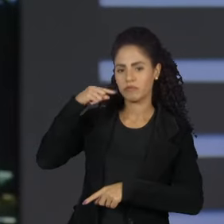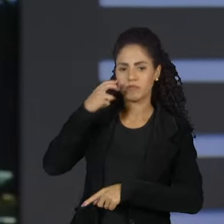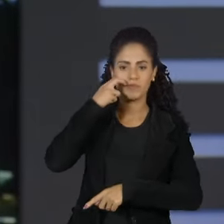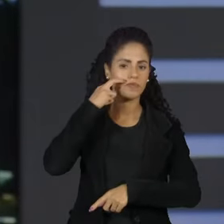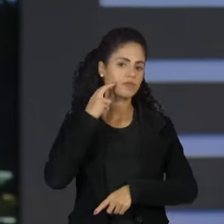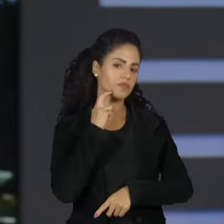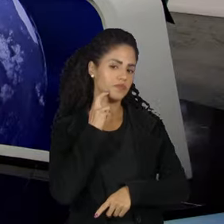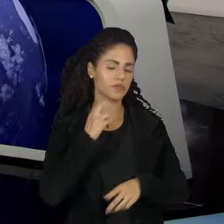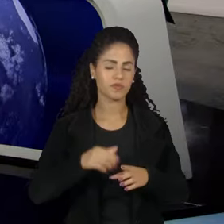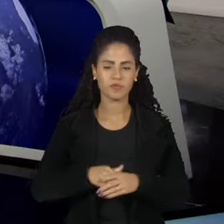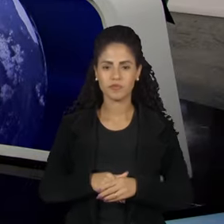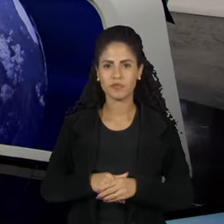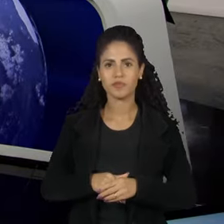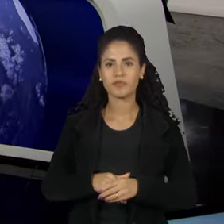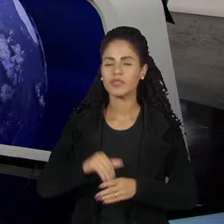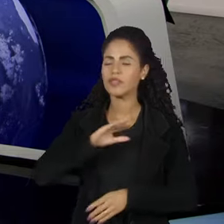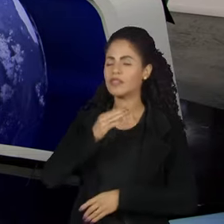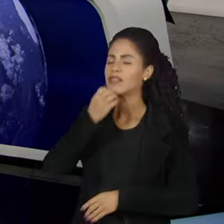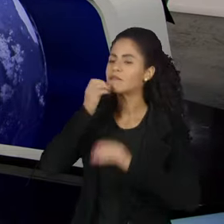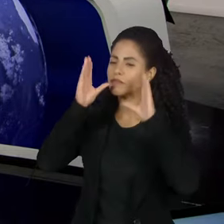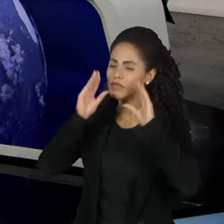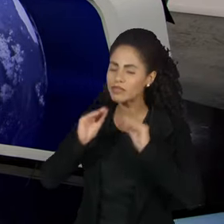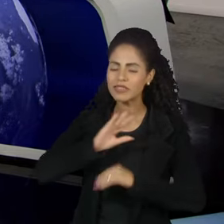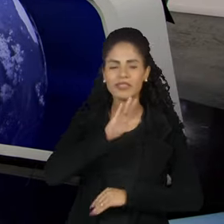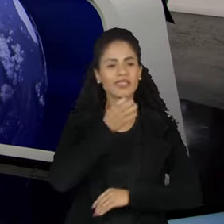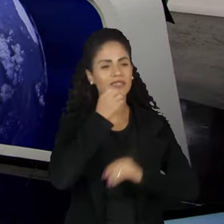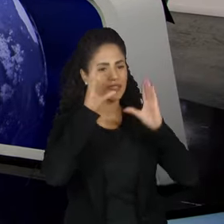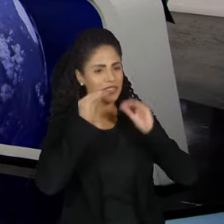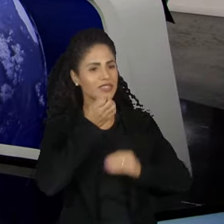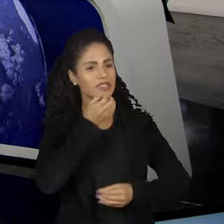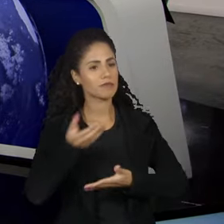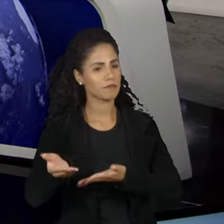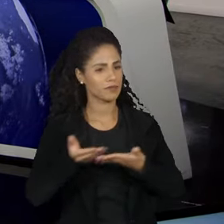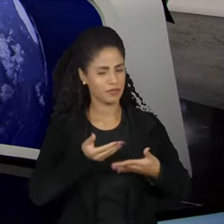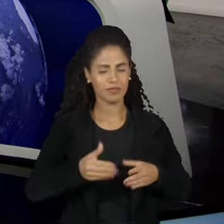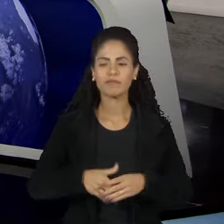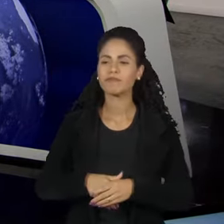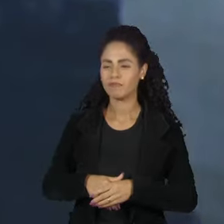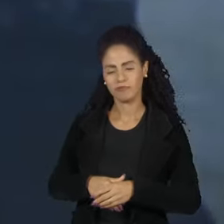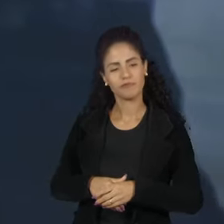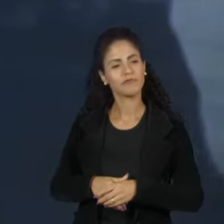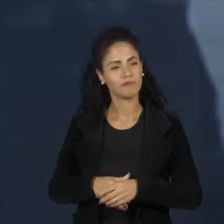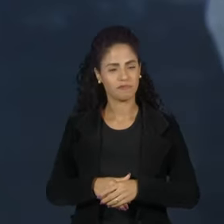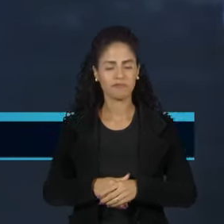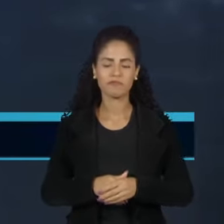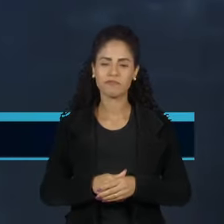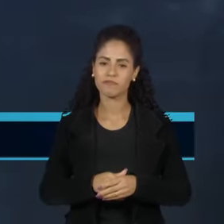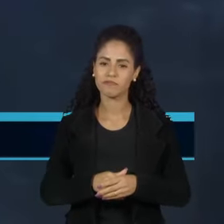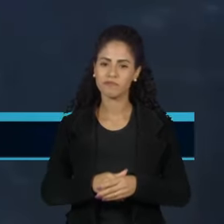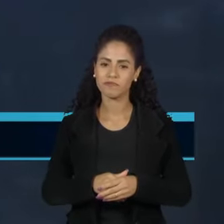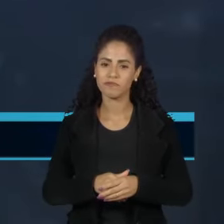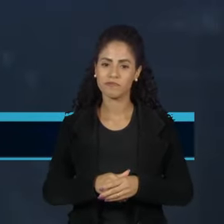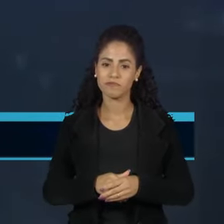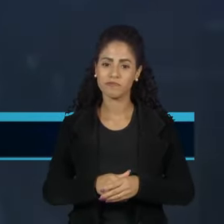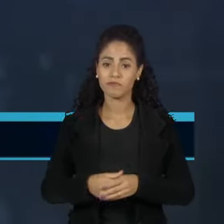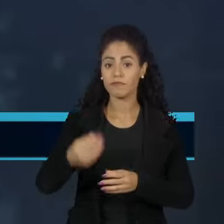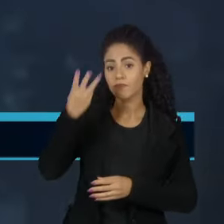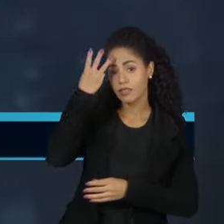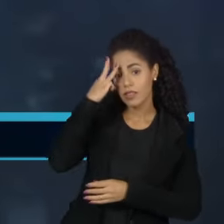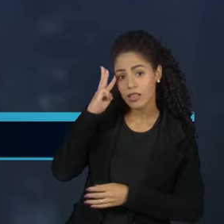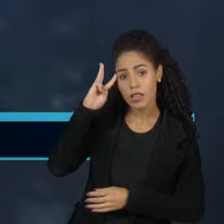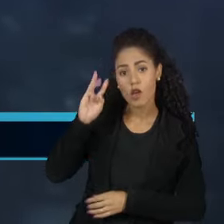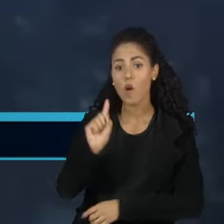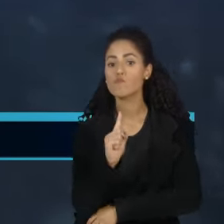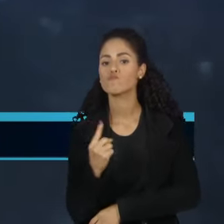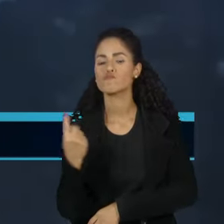João Santana. Boa noite, Denilde. Boa noite. Seja bem-vindo, João. Boa noite. No terceiro e último dia da